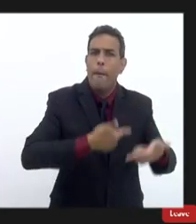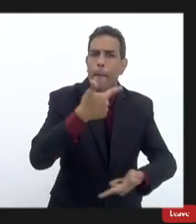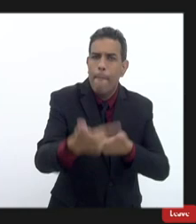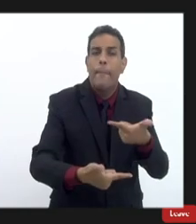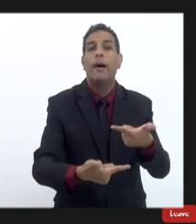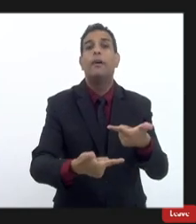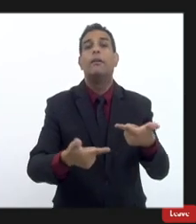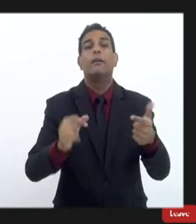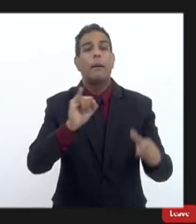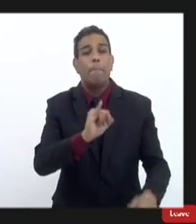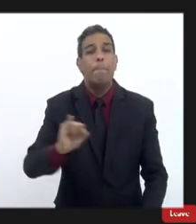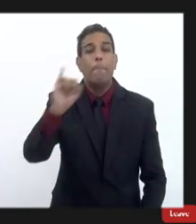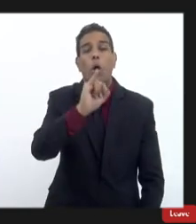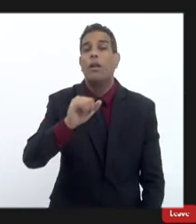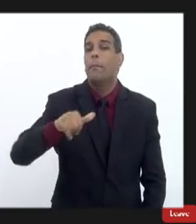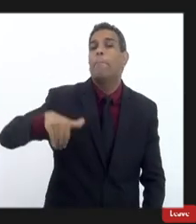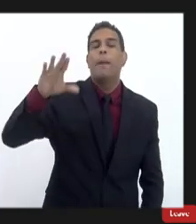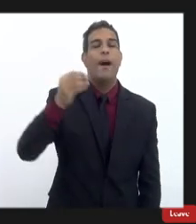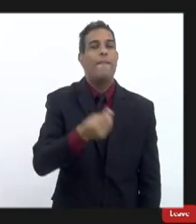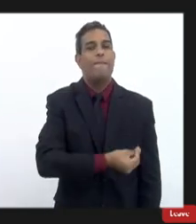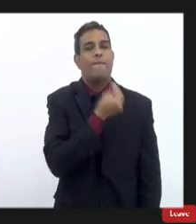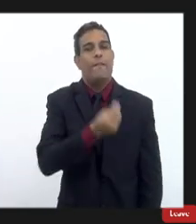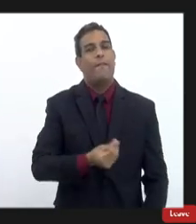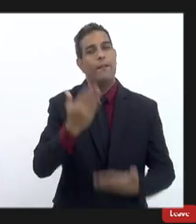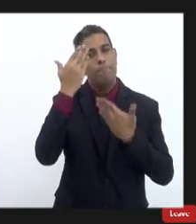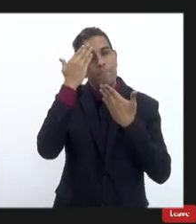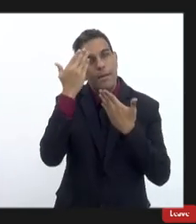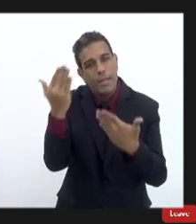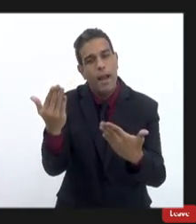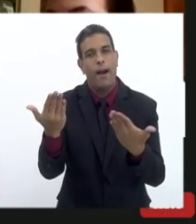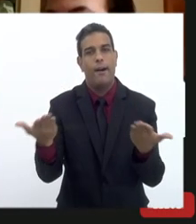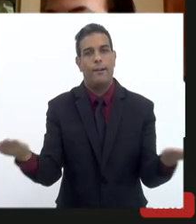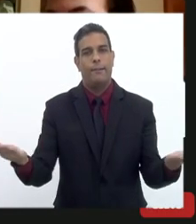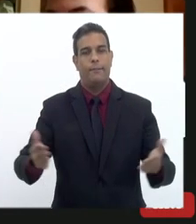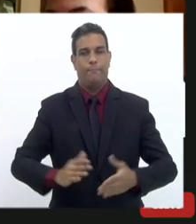a preservação da vida. Tá bom? Obrigada pela palavra.